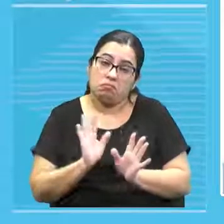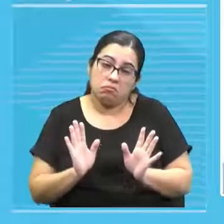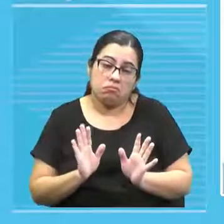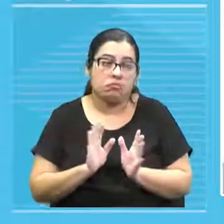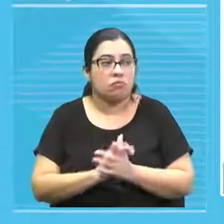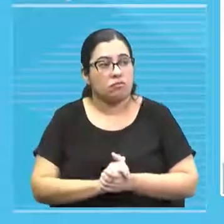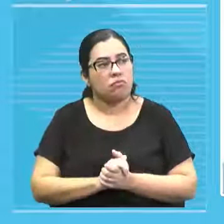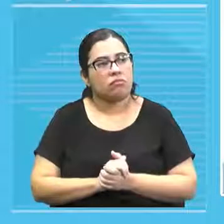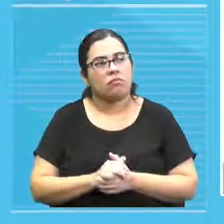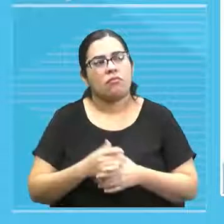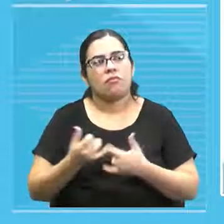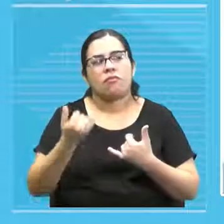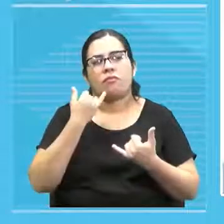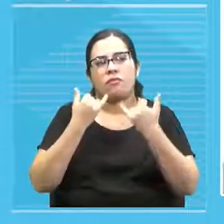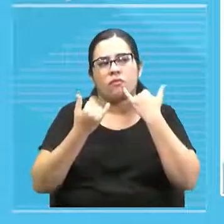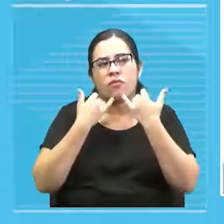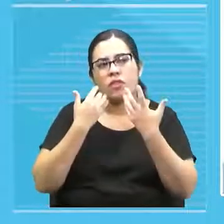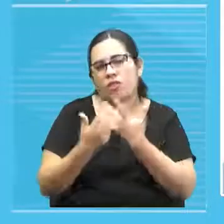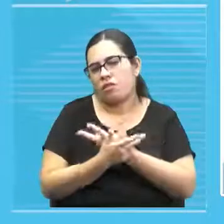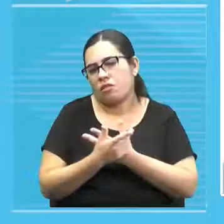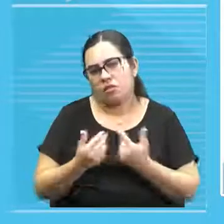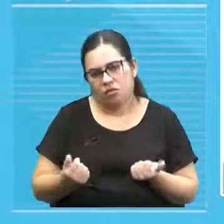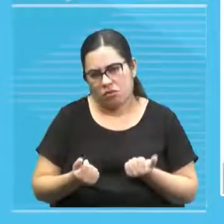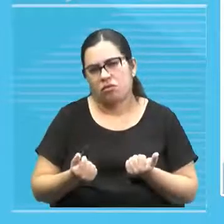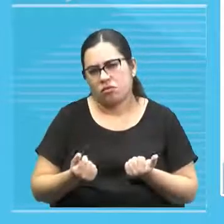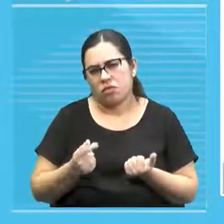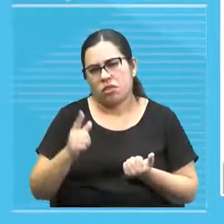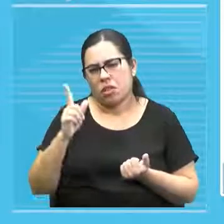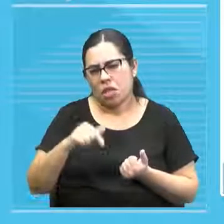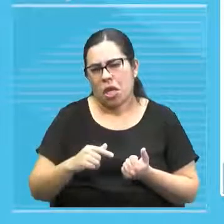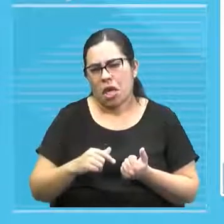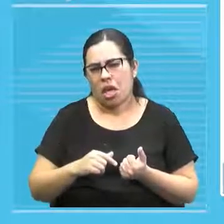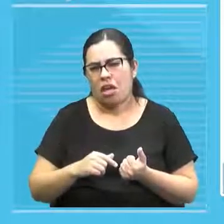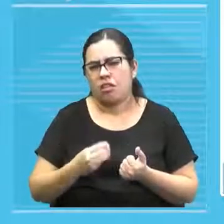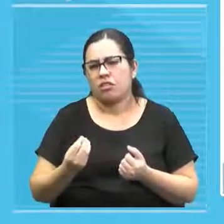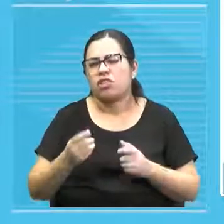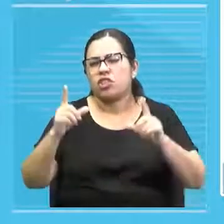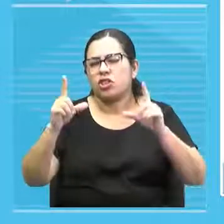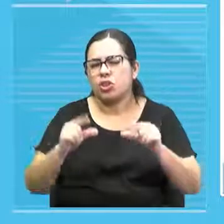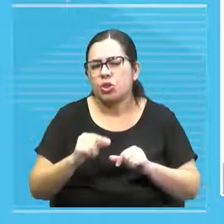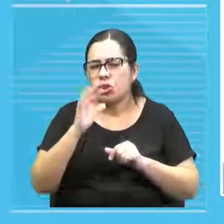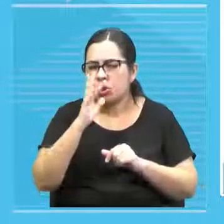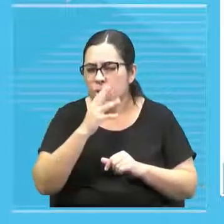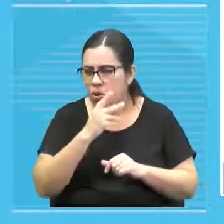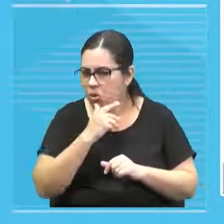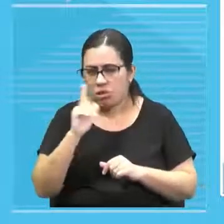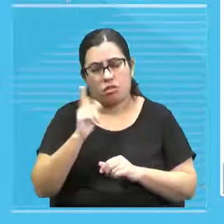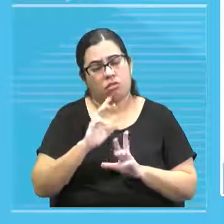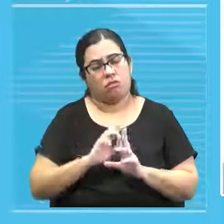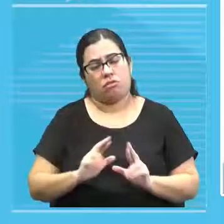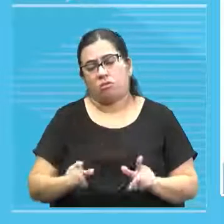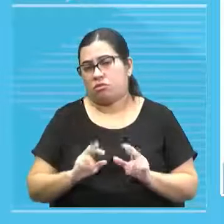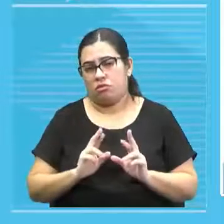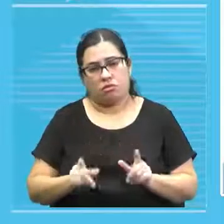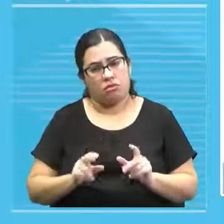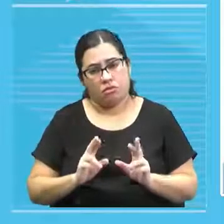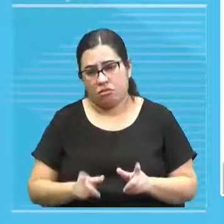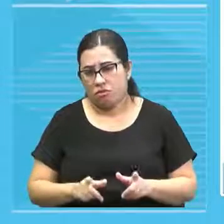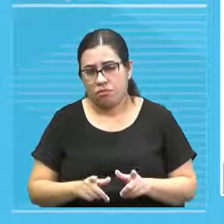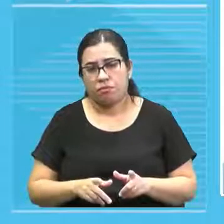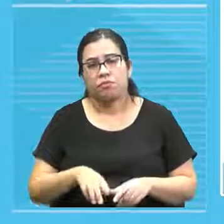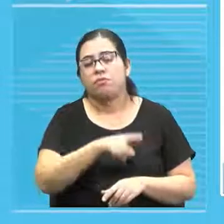fluxos de informações capitais e mercadorias e pessoas têm desacelerado né não necessariamente